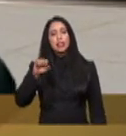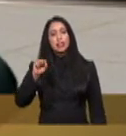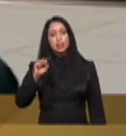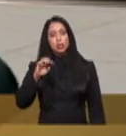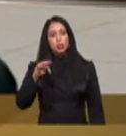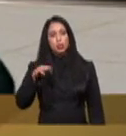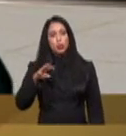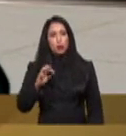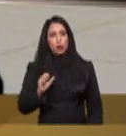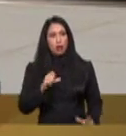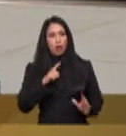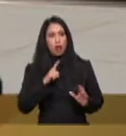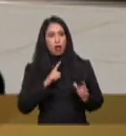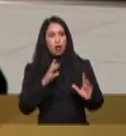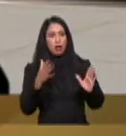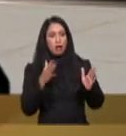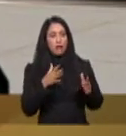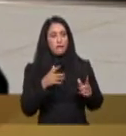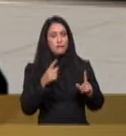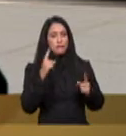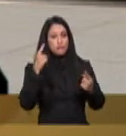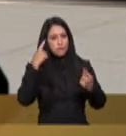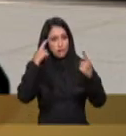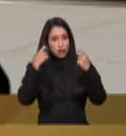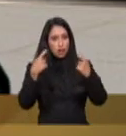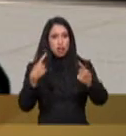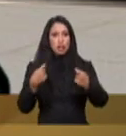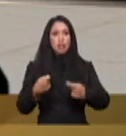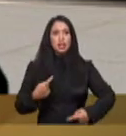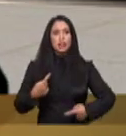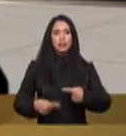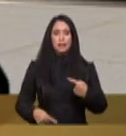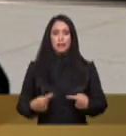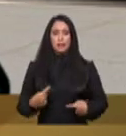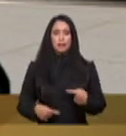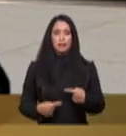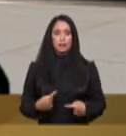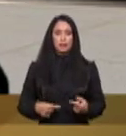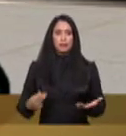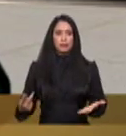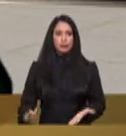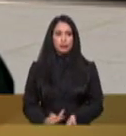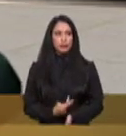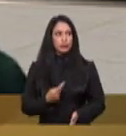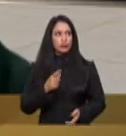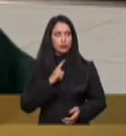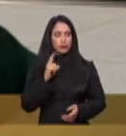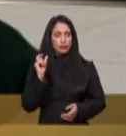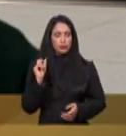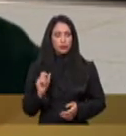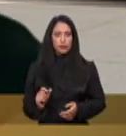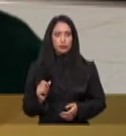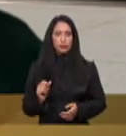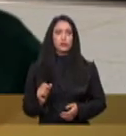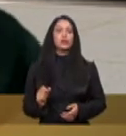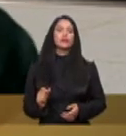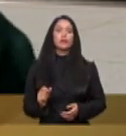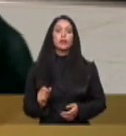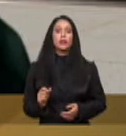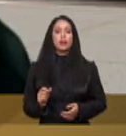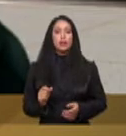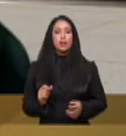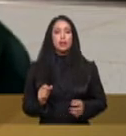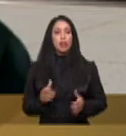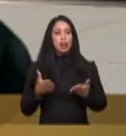de fanatismo e de violência política, é que deveria ser utilizado, como no caso da invasão